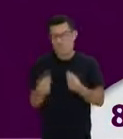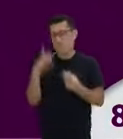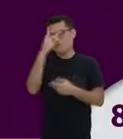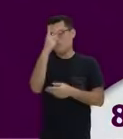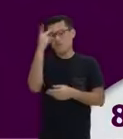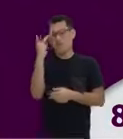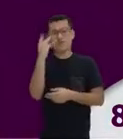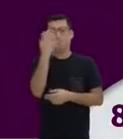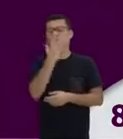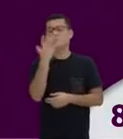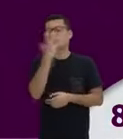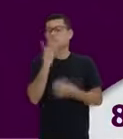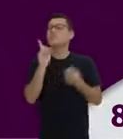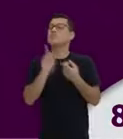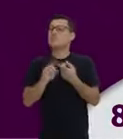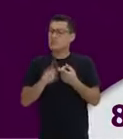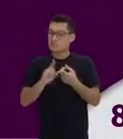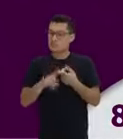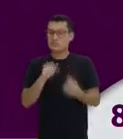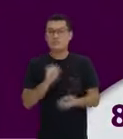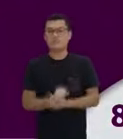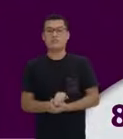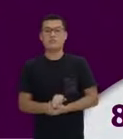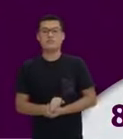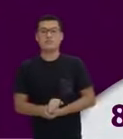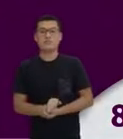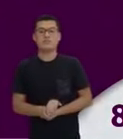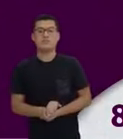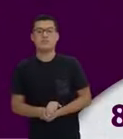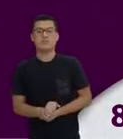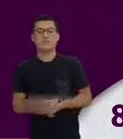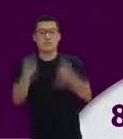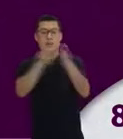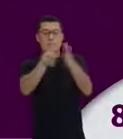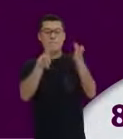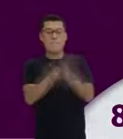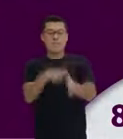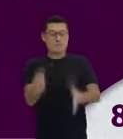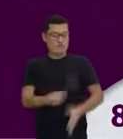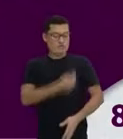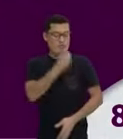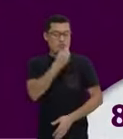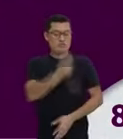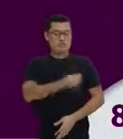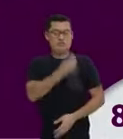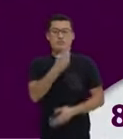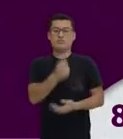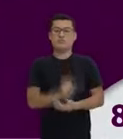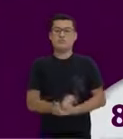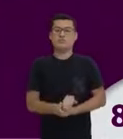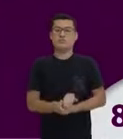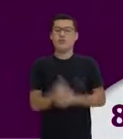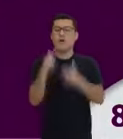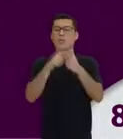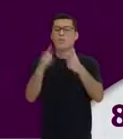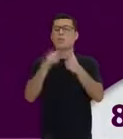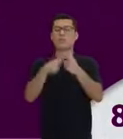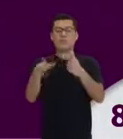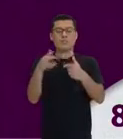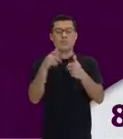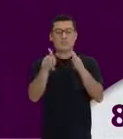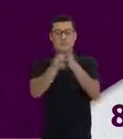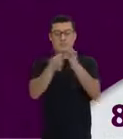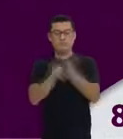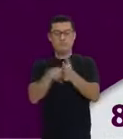a música também ela é projeto de vida e o que é projeto